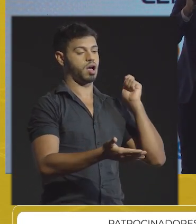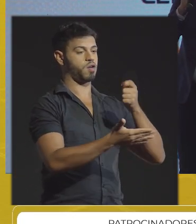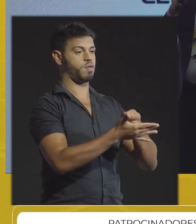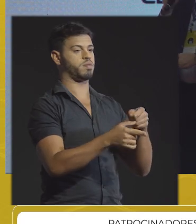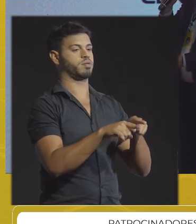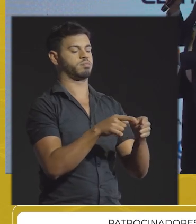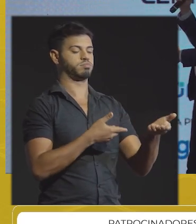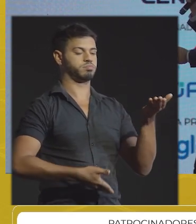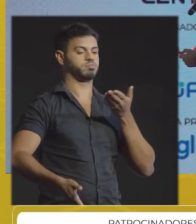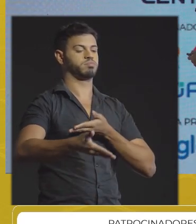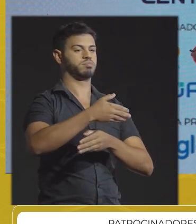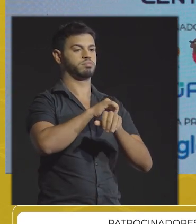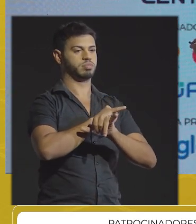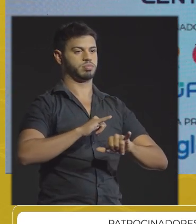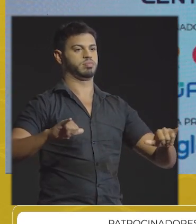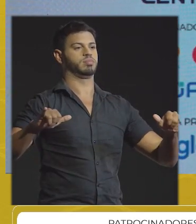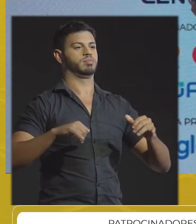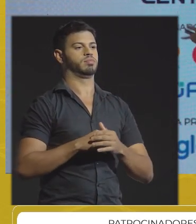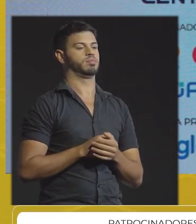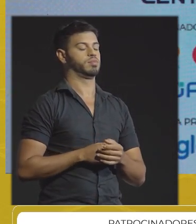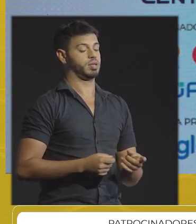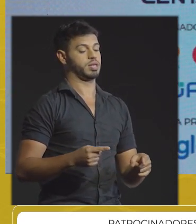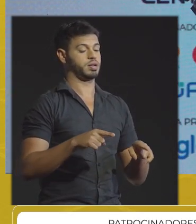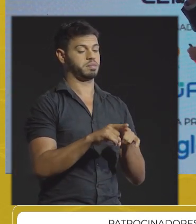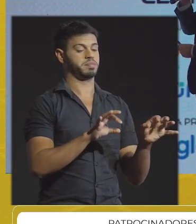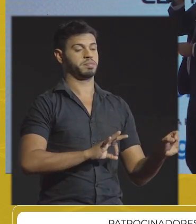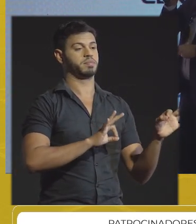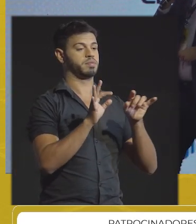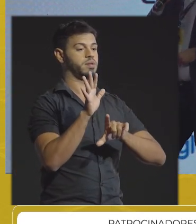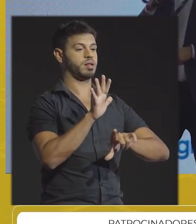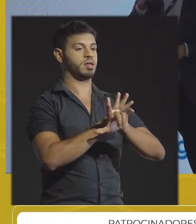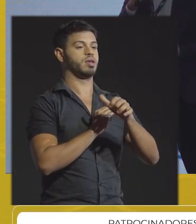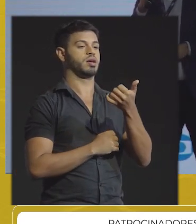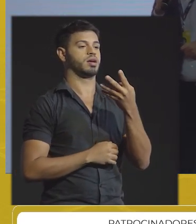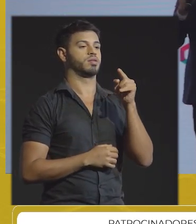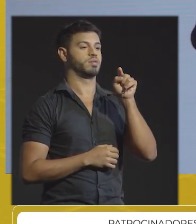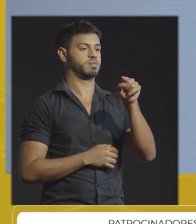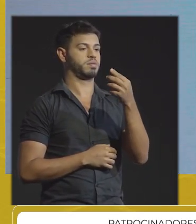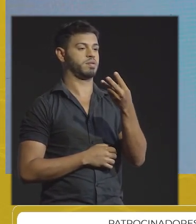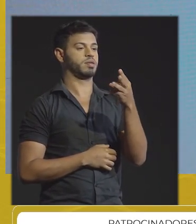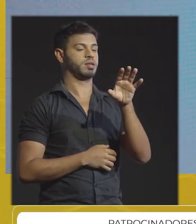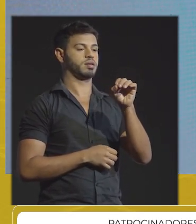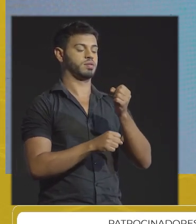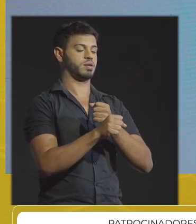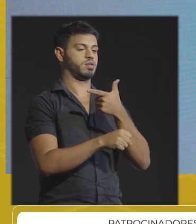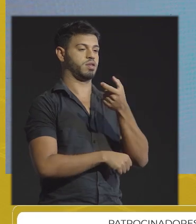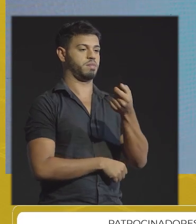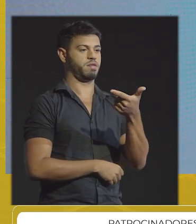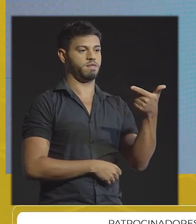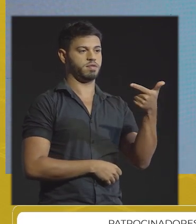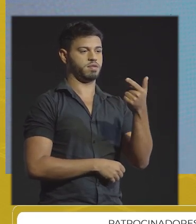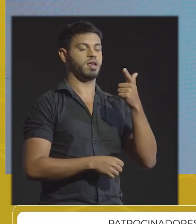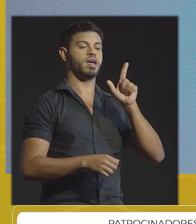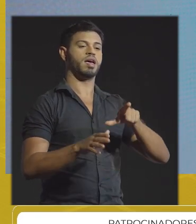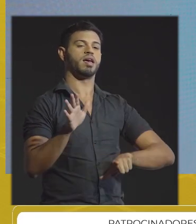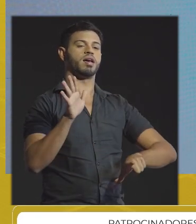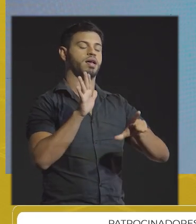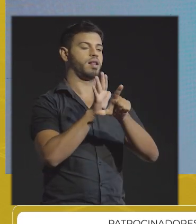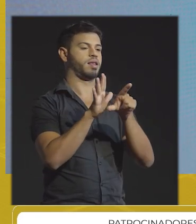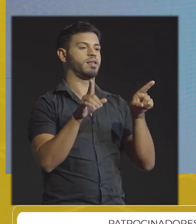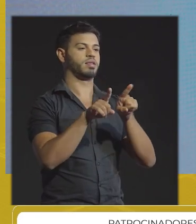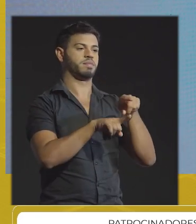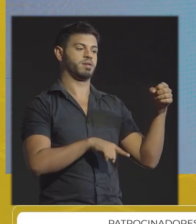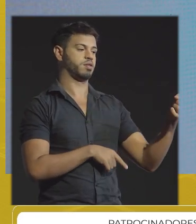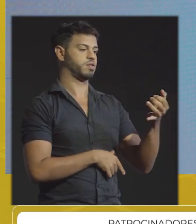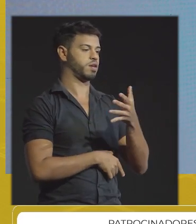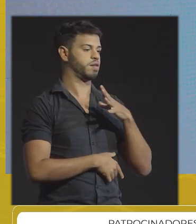distribuidora local ela é regulamentada pela lei 14300 de 2022 ou seja uma lei relativamente